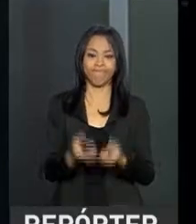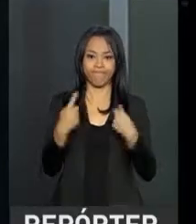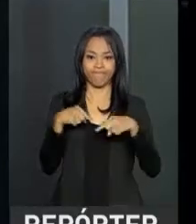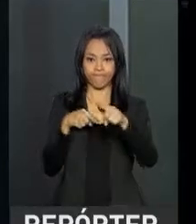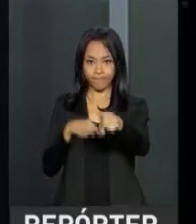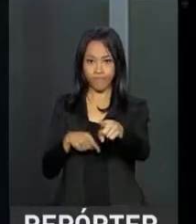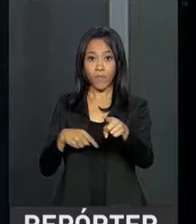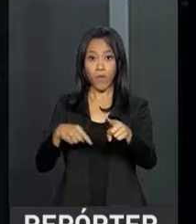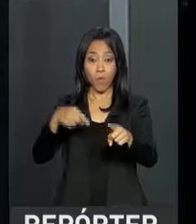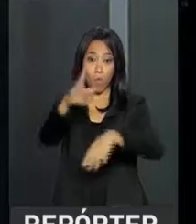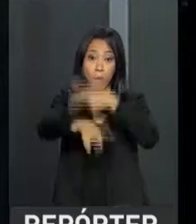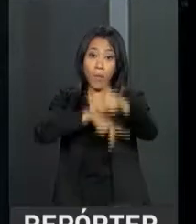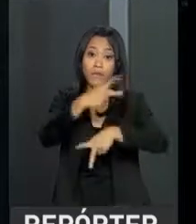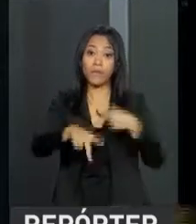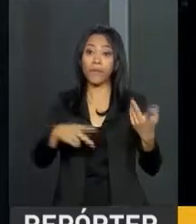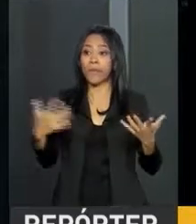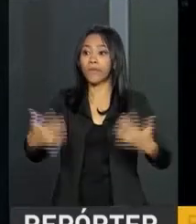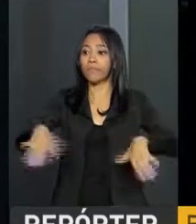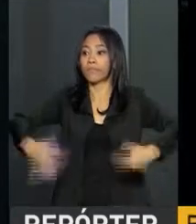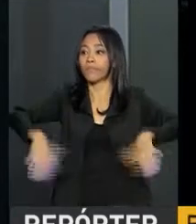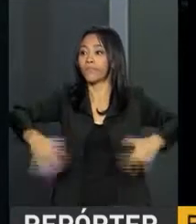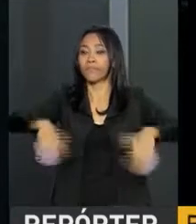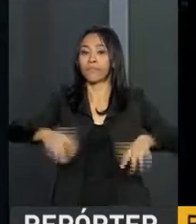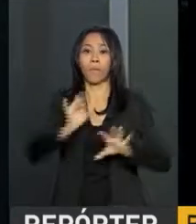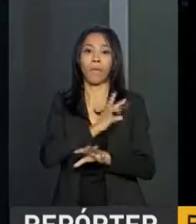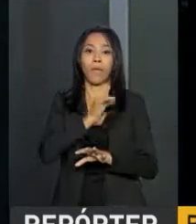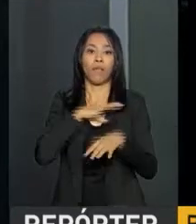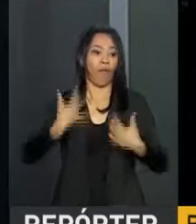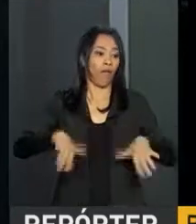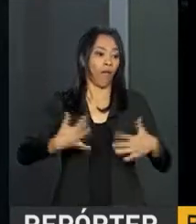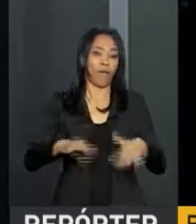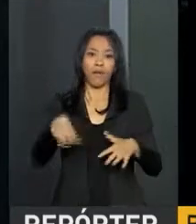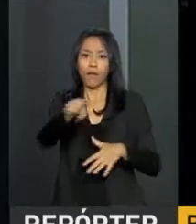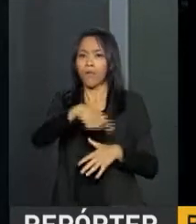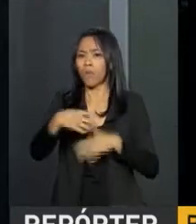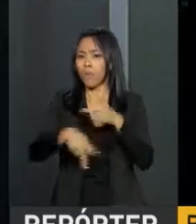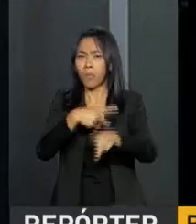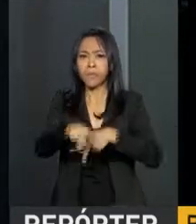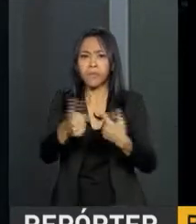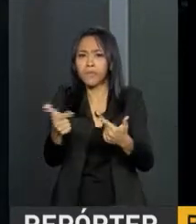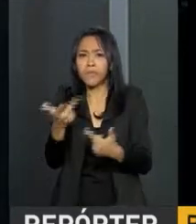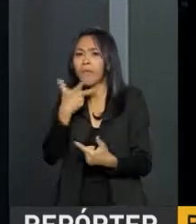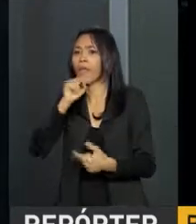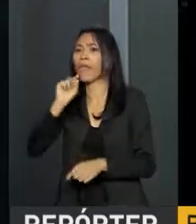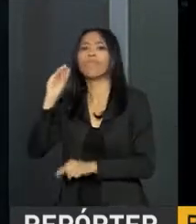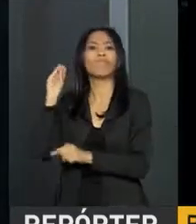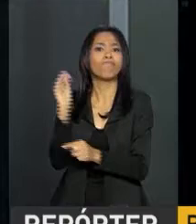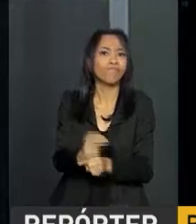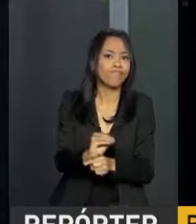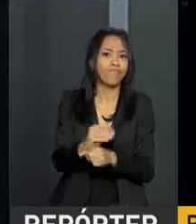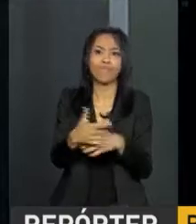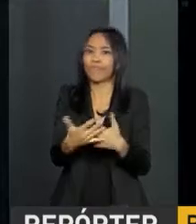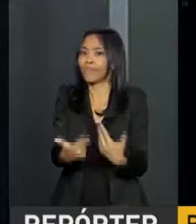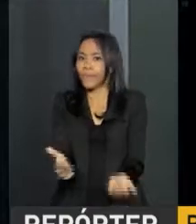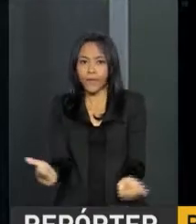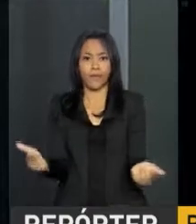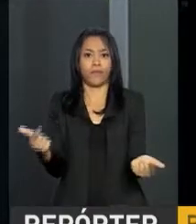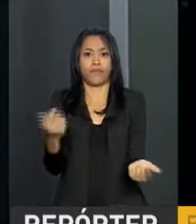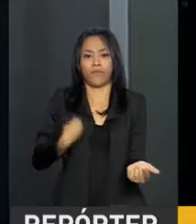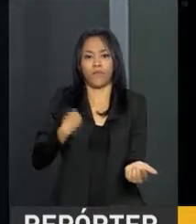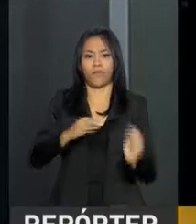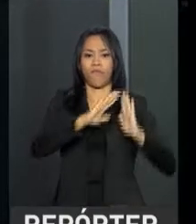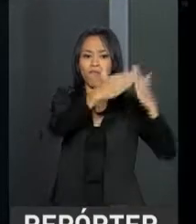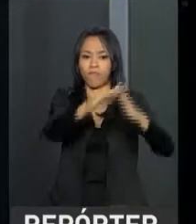população indefesa, uma população encurralada, uma população sem ter ninguém por ela. Uma população que vive hoje nas